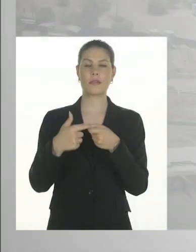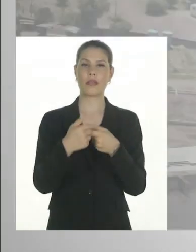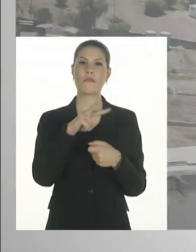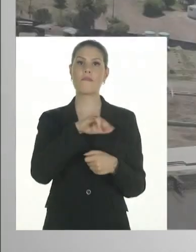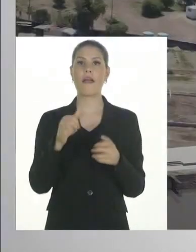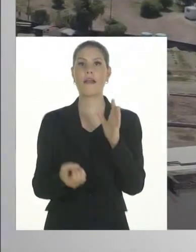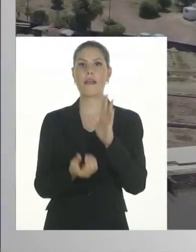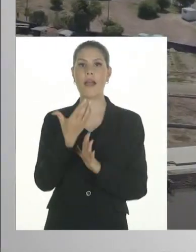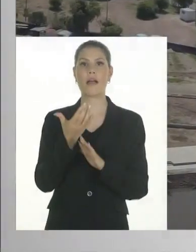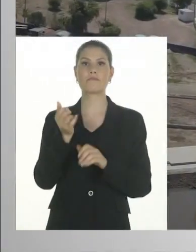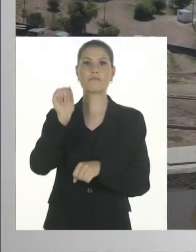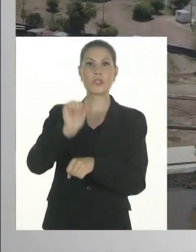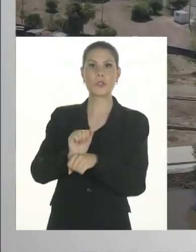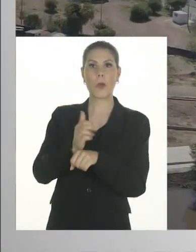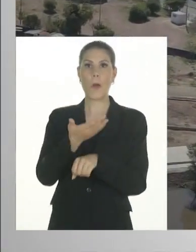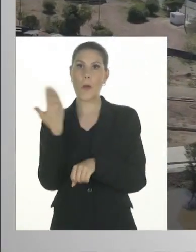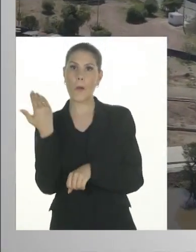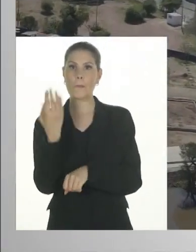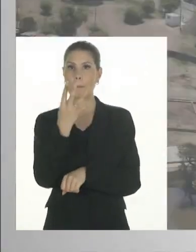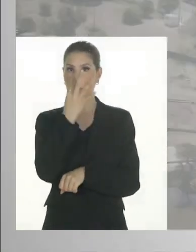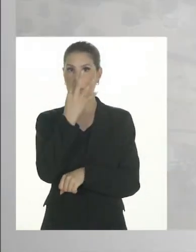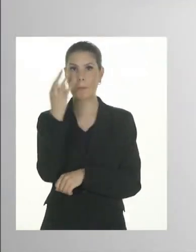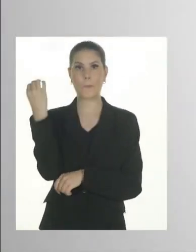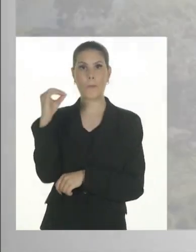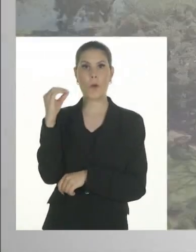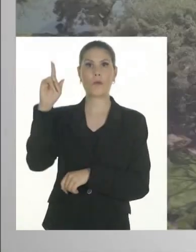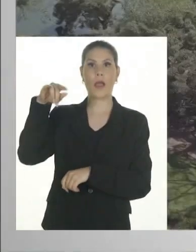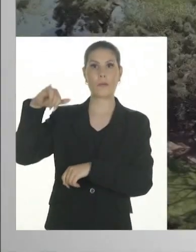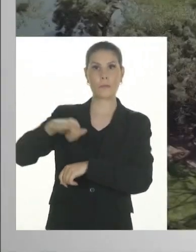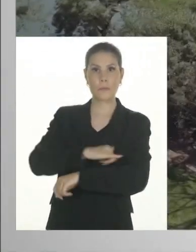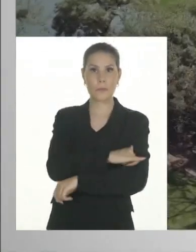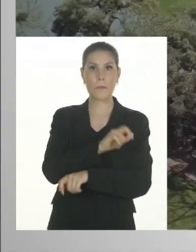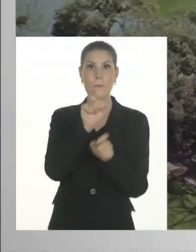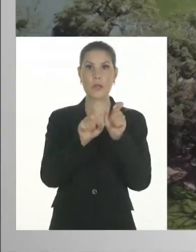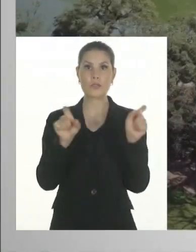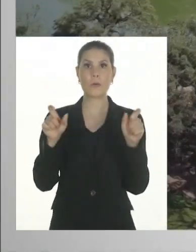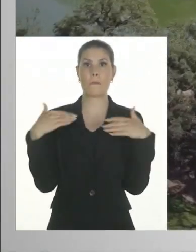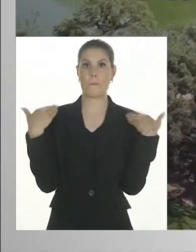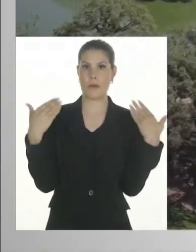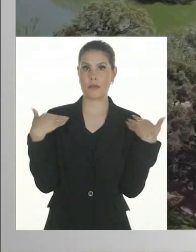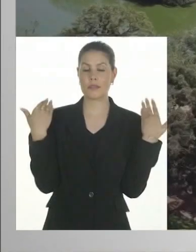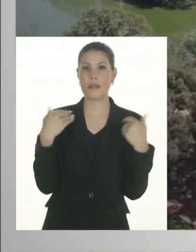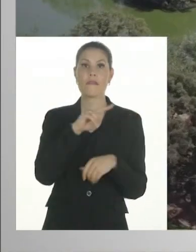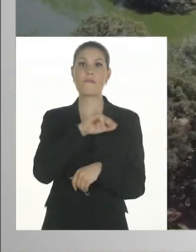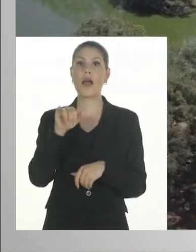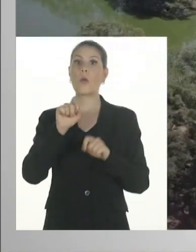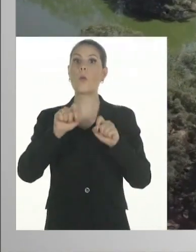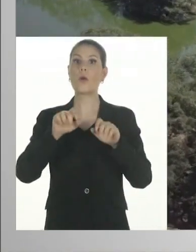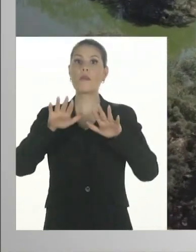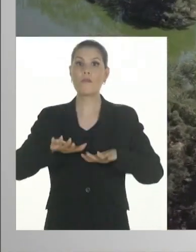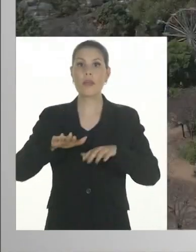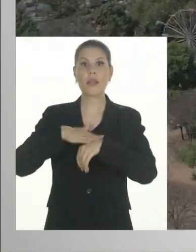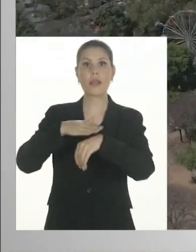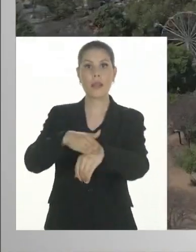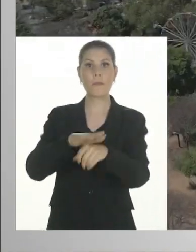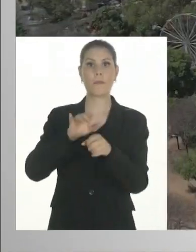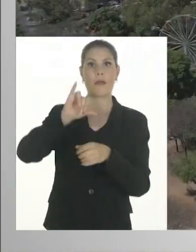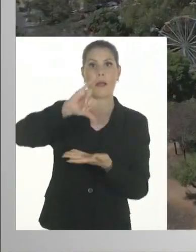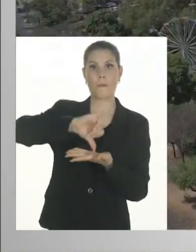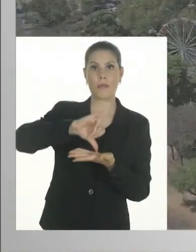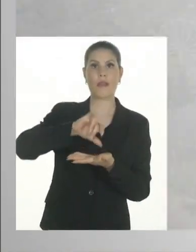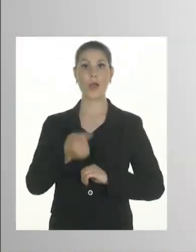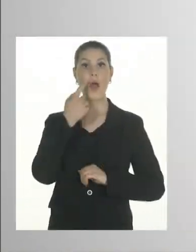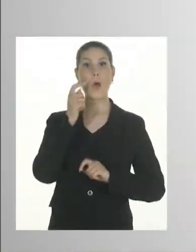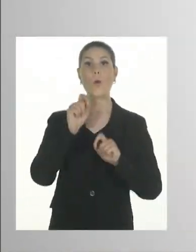Vamos criar o Stopover Porto. Um programa de incentivo para que os turistas que passam pelo nosso aeroporto fiquem um tempo em